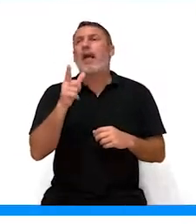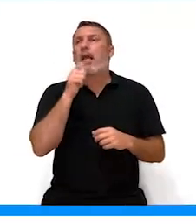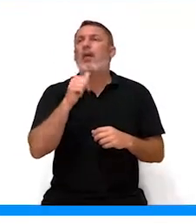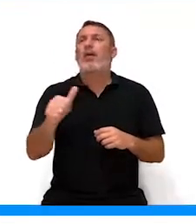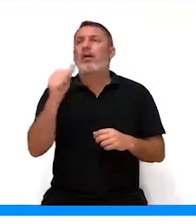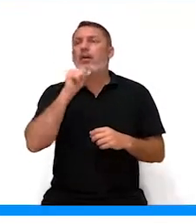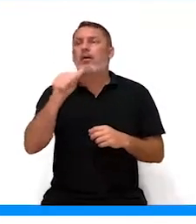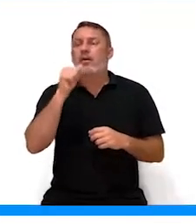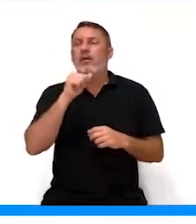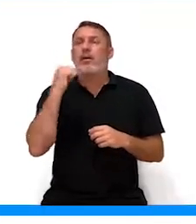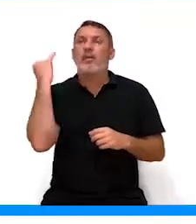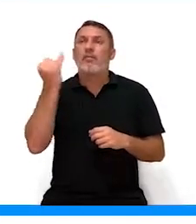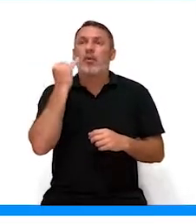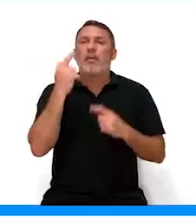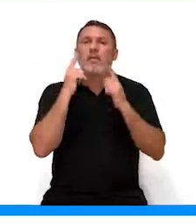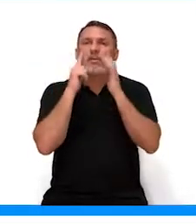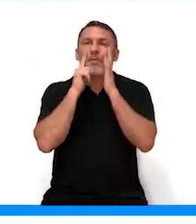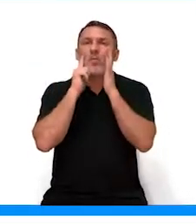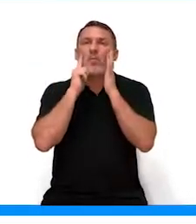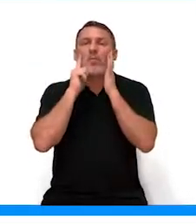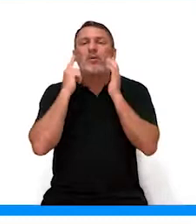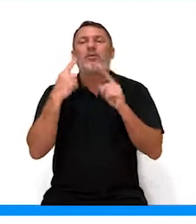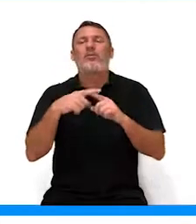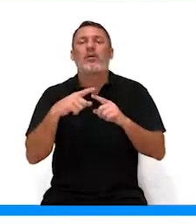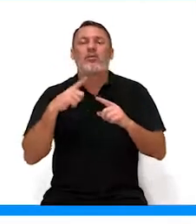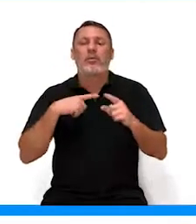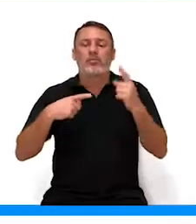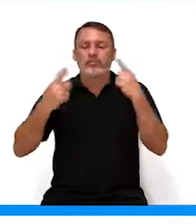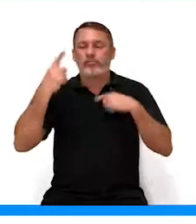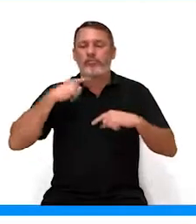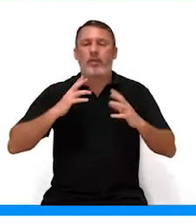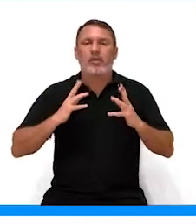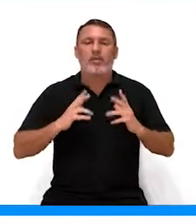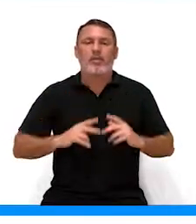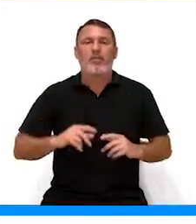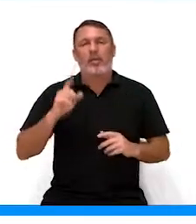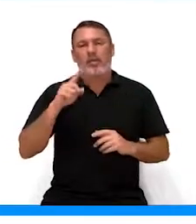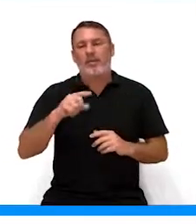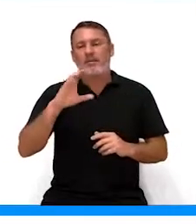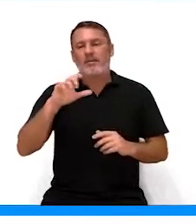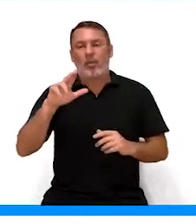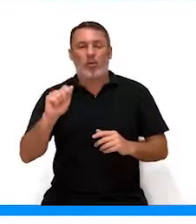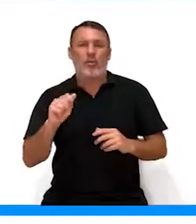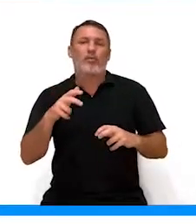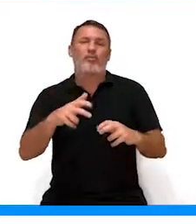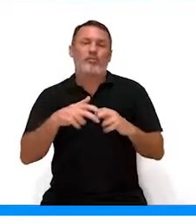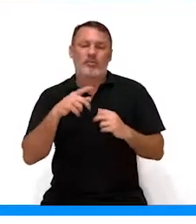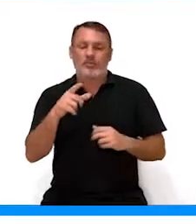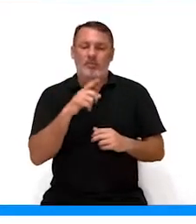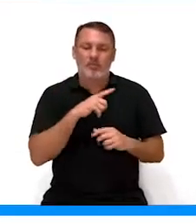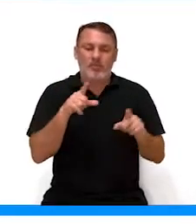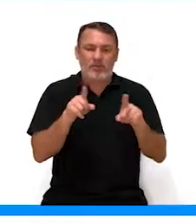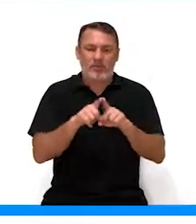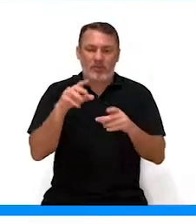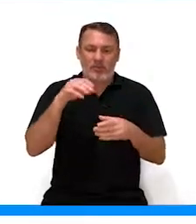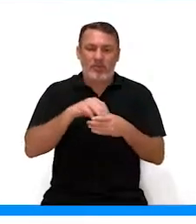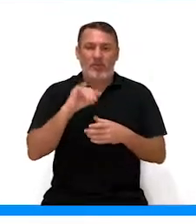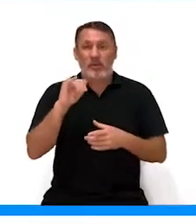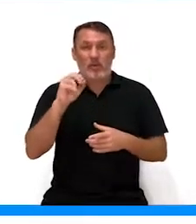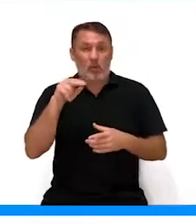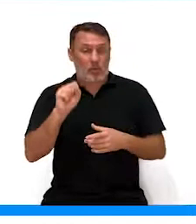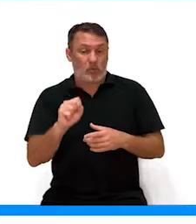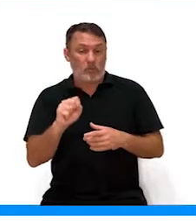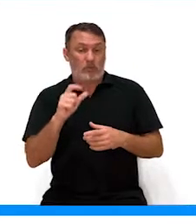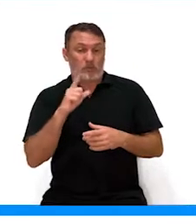fala que tomar água é tão importante para manter uma pele saudável, porque você permite uma melhor hidratação dessas células. E com isso,